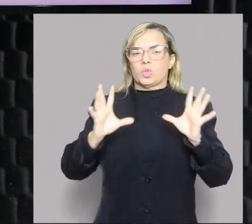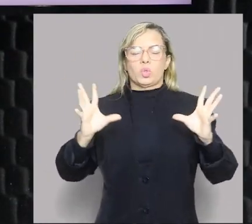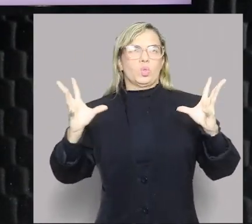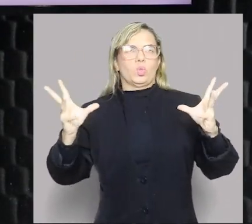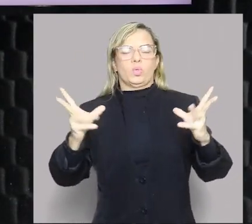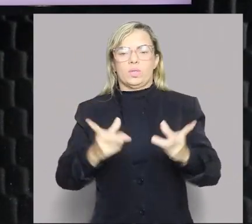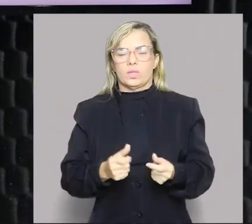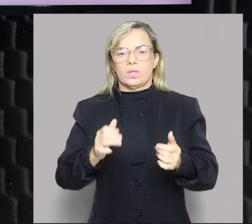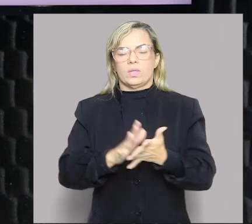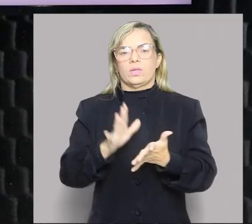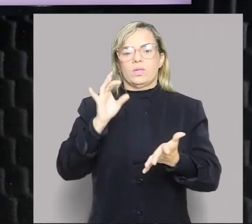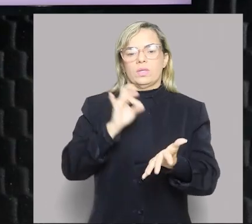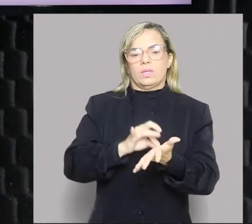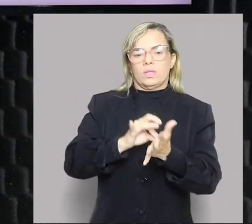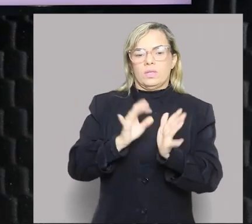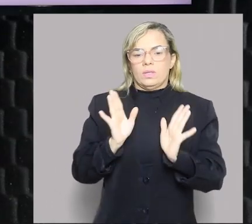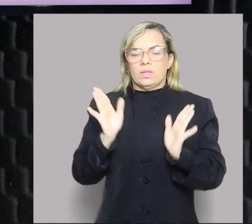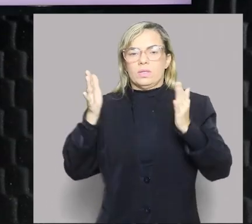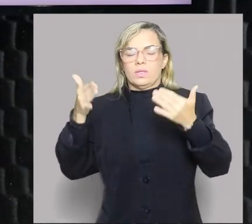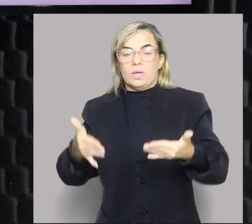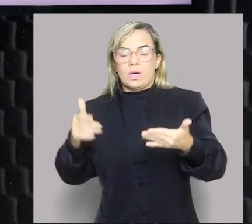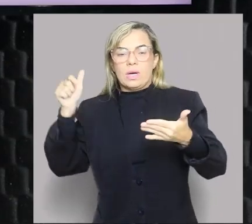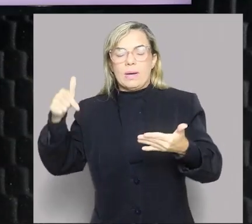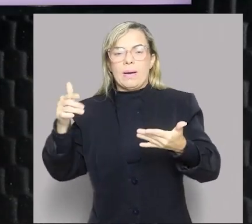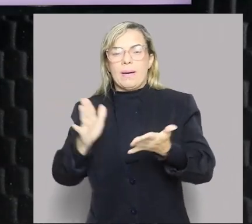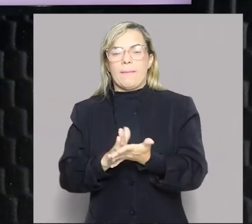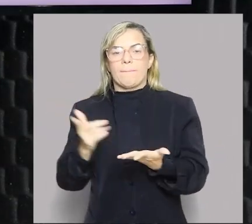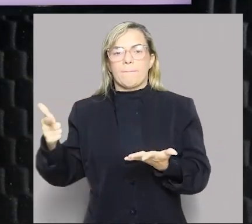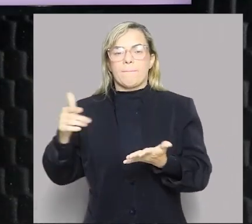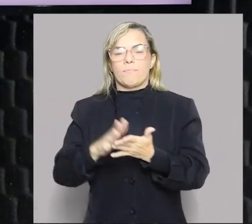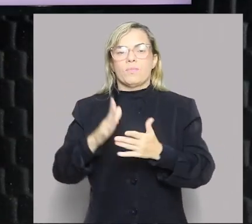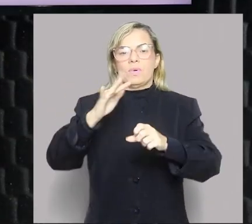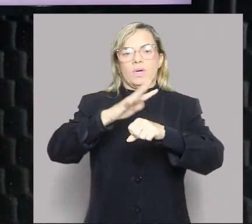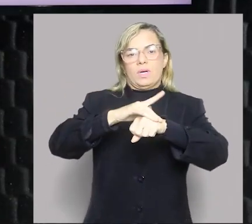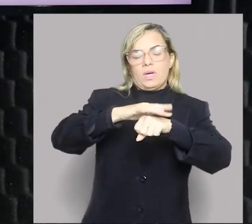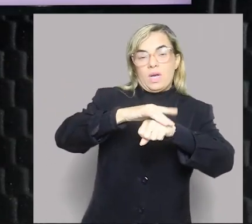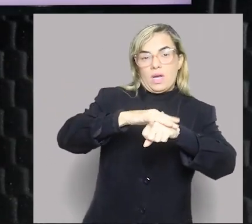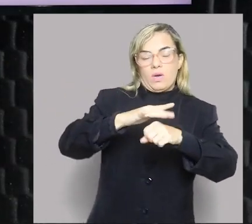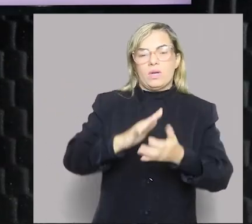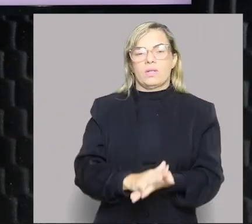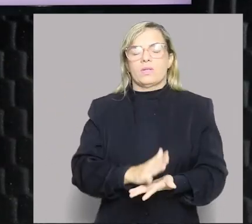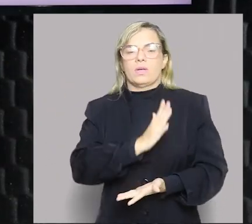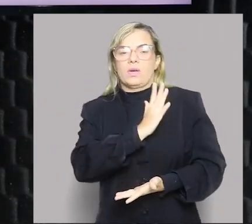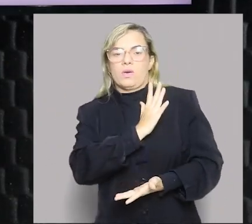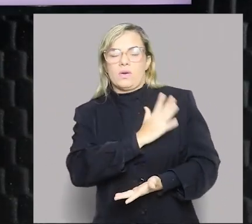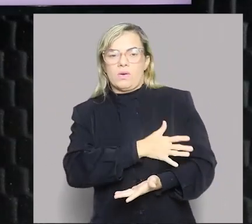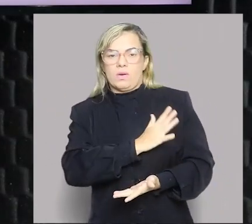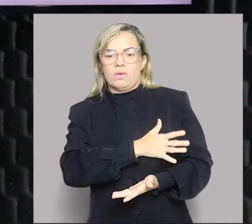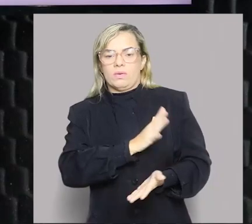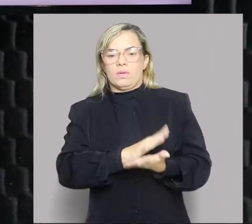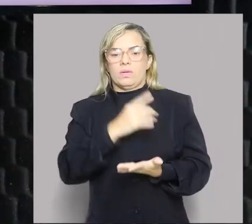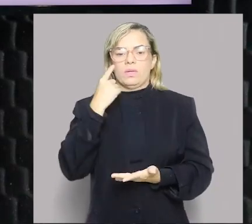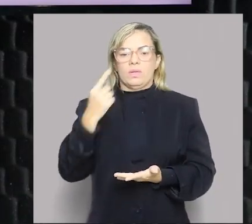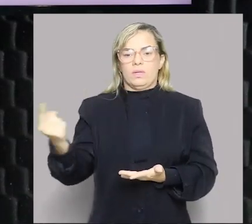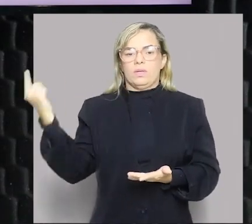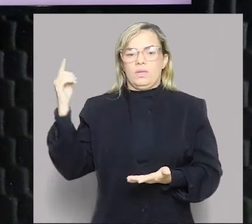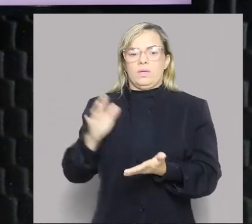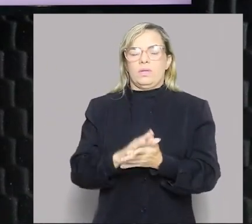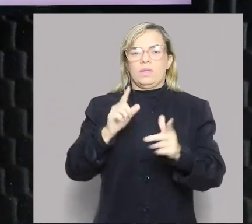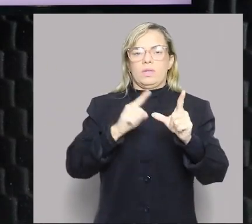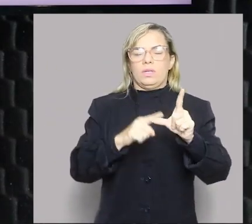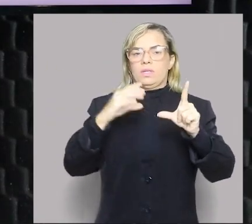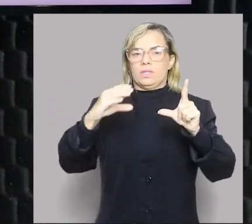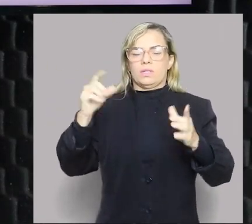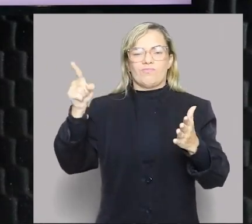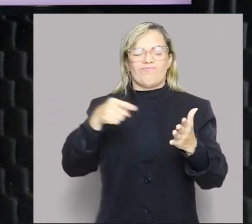generalização. E, na verdade, ele foca diretamente nas doenças cardiovasculares, certo? Então, nós vamos eliminar a letra